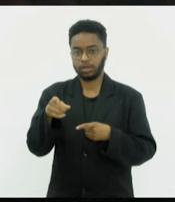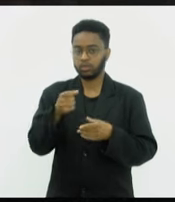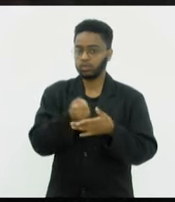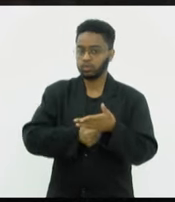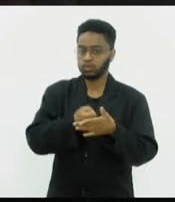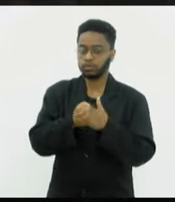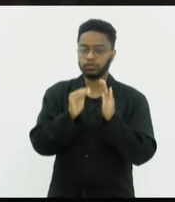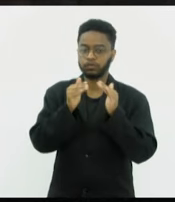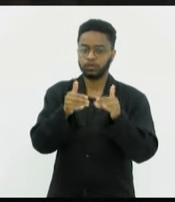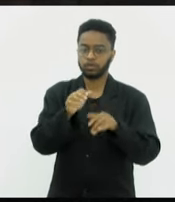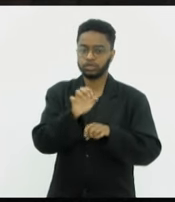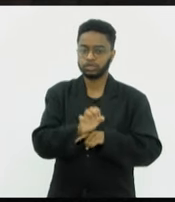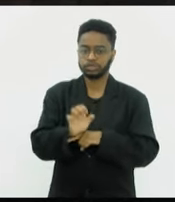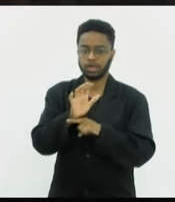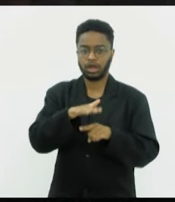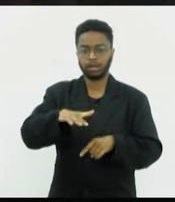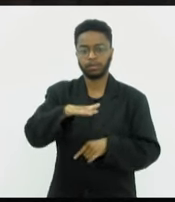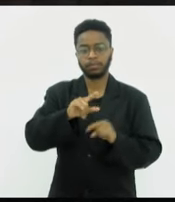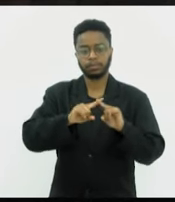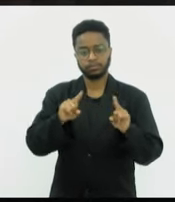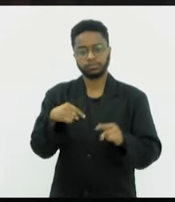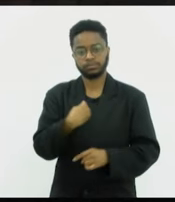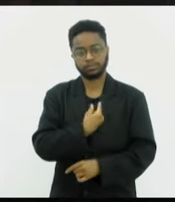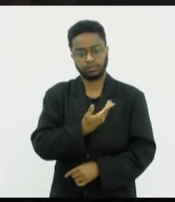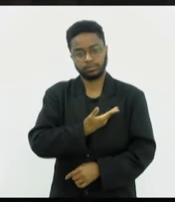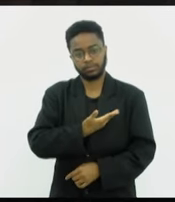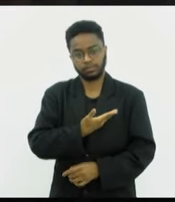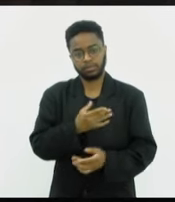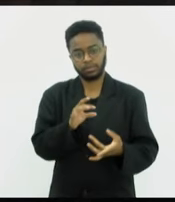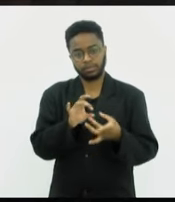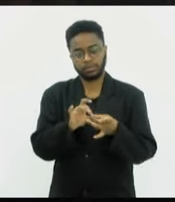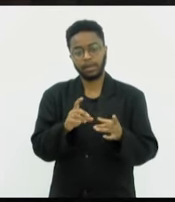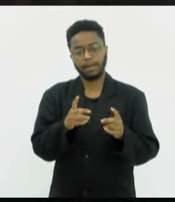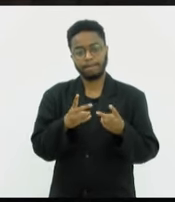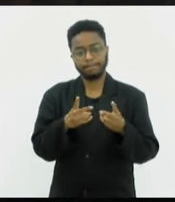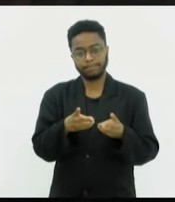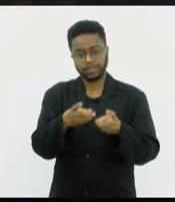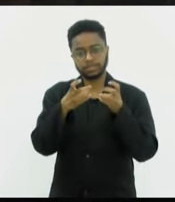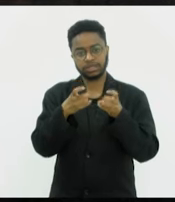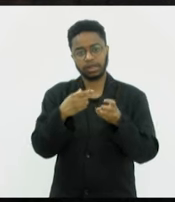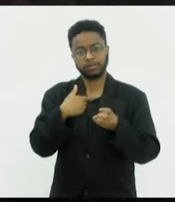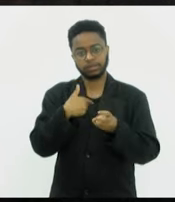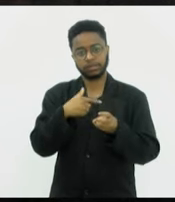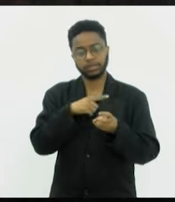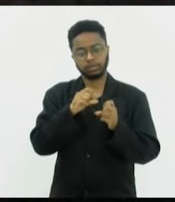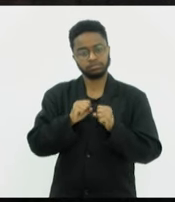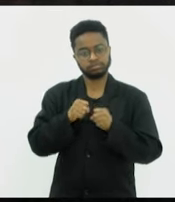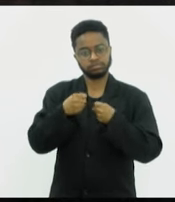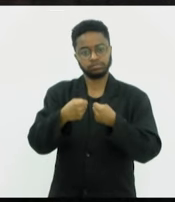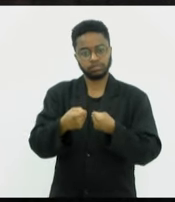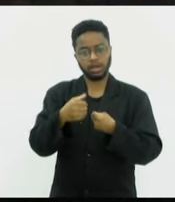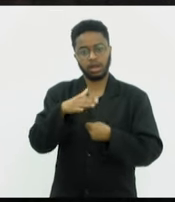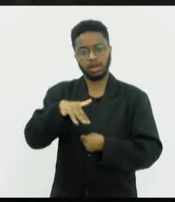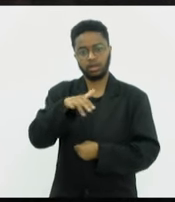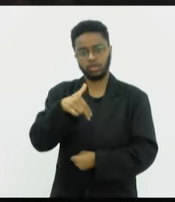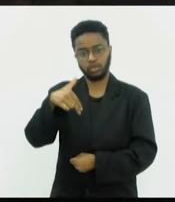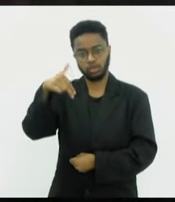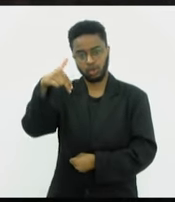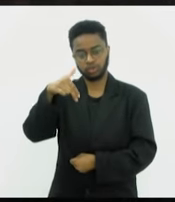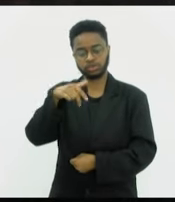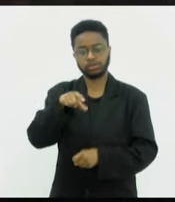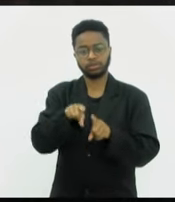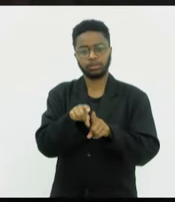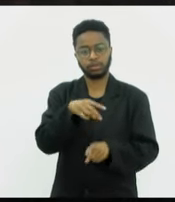todo o Estado, mas a gente, que é colega dele aqui, vê que de forma incansável o carinho que ele tem pelo norte e noroeste